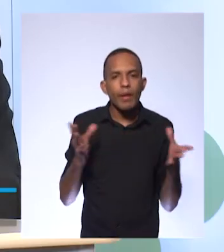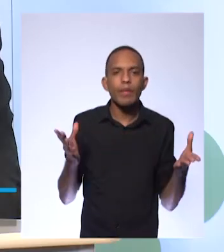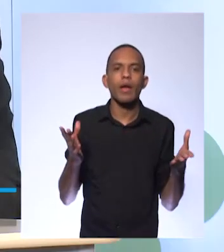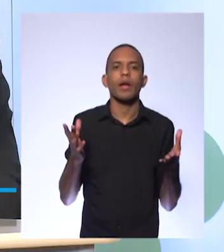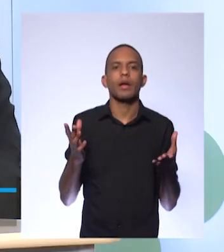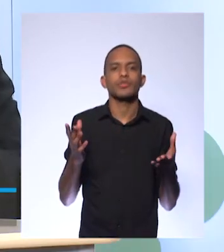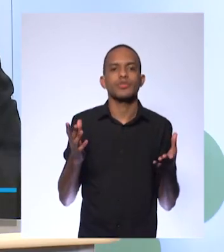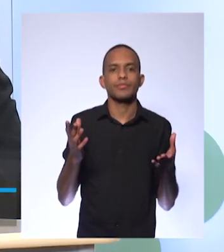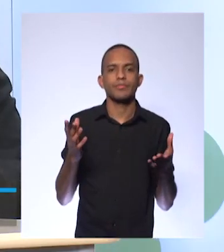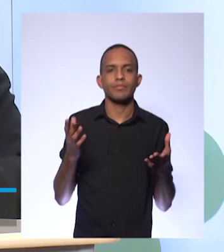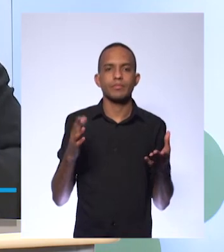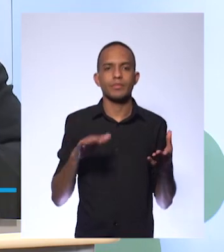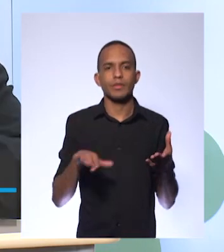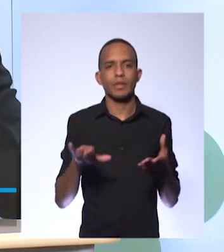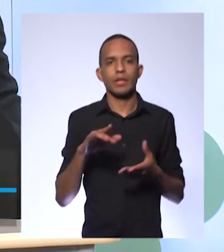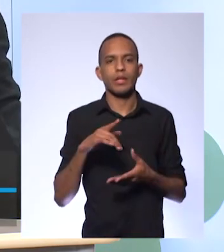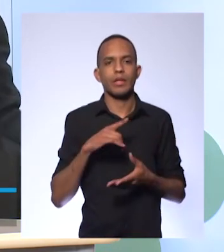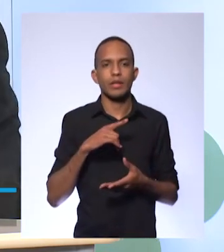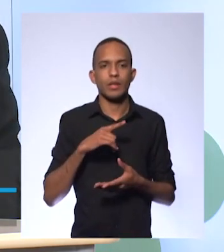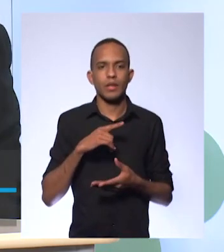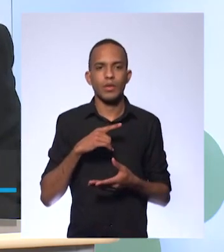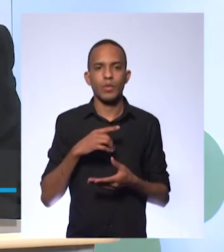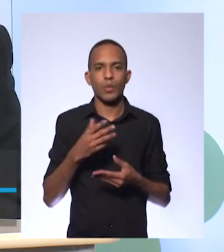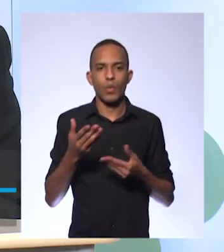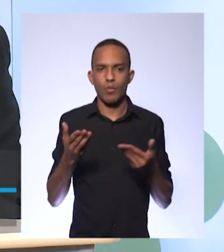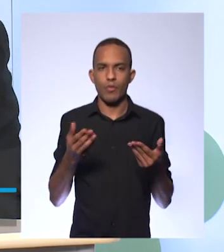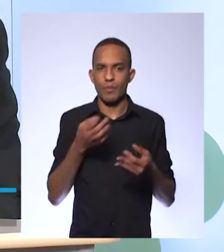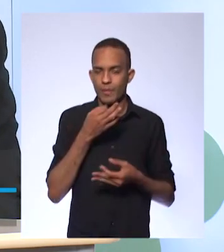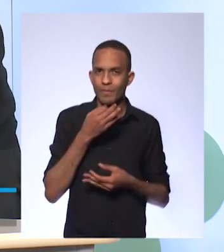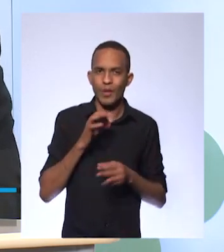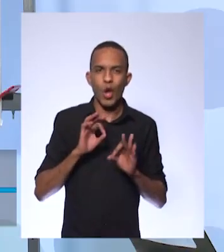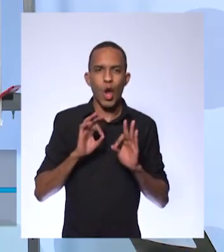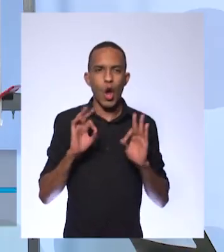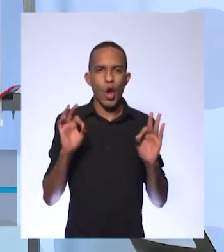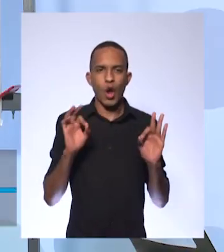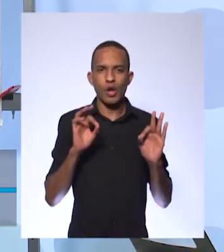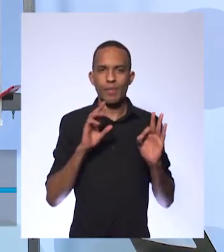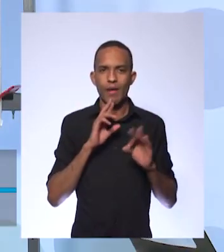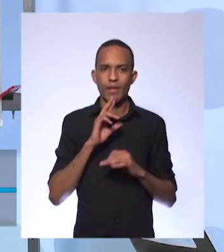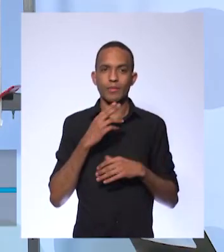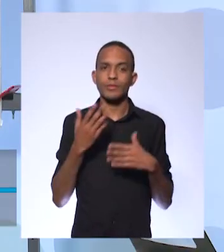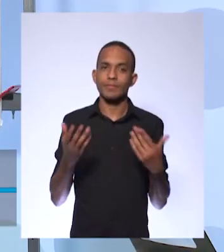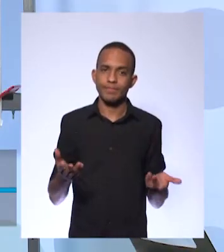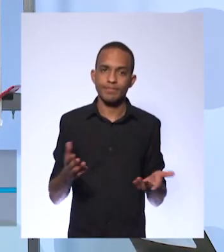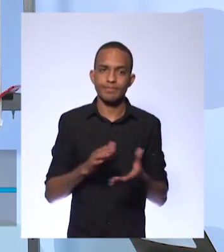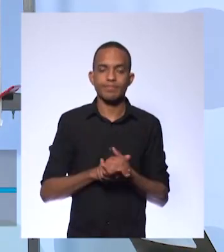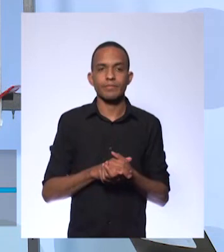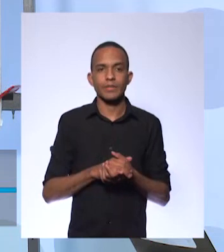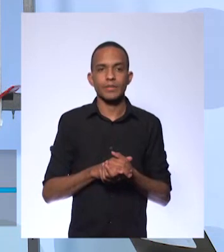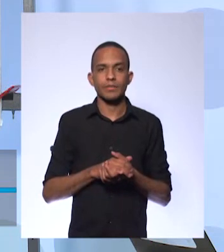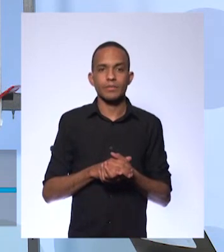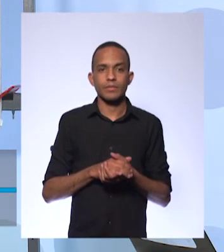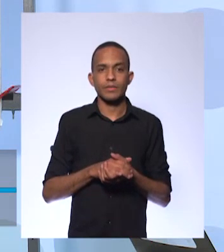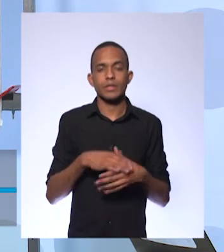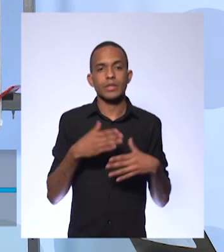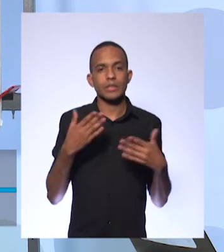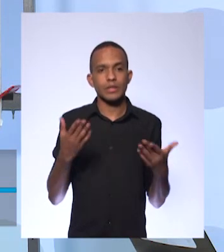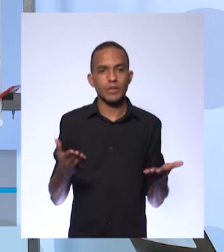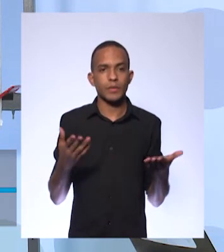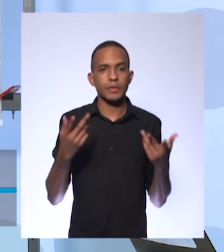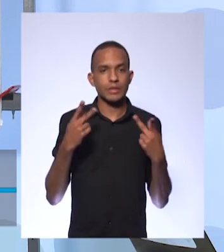liberdade, eles estão seguindo aí essa linha. Ótimas respostas. É isso mesmo, pessoal. Assim,